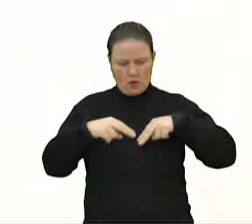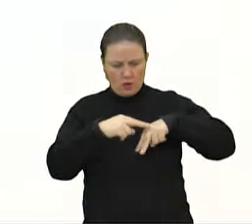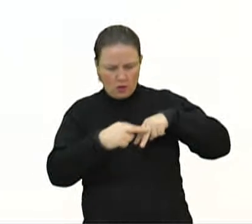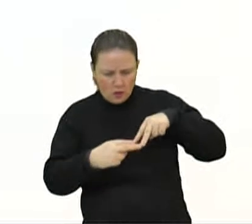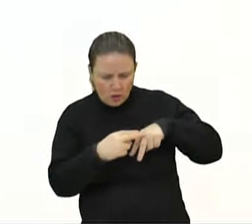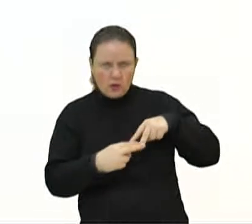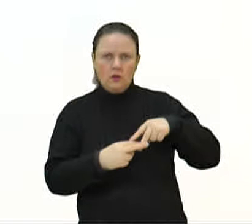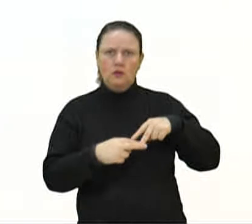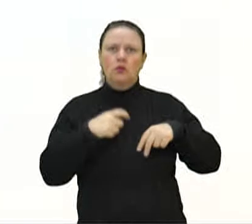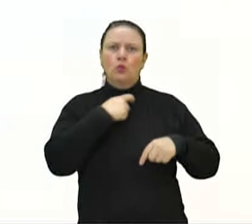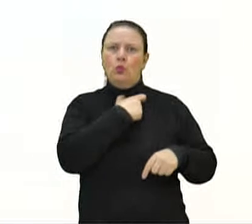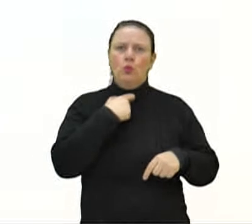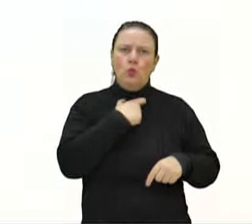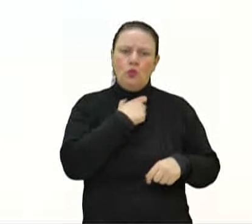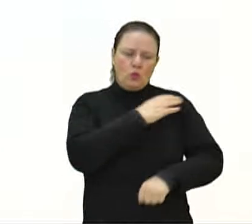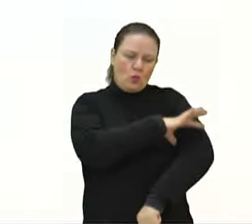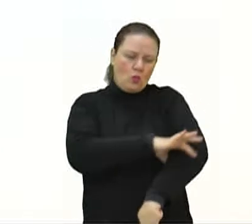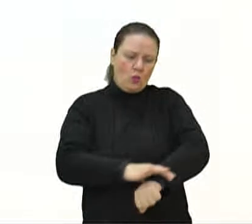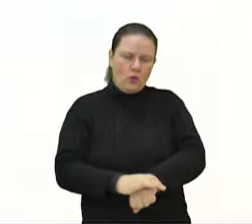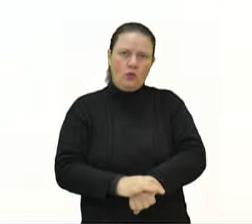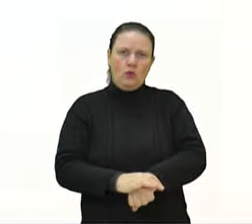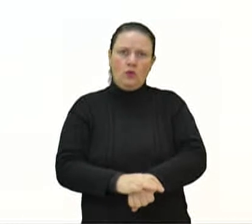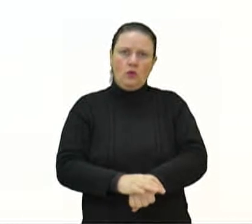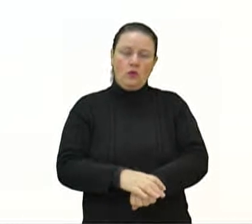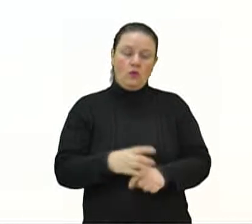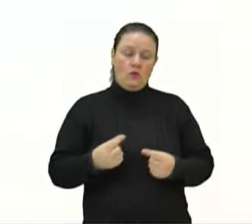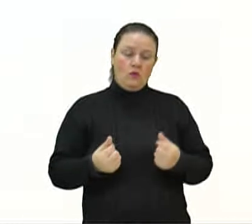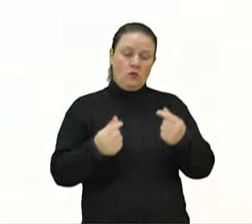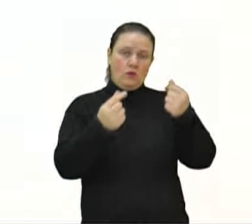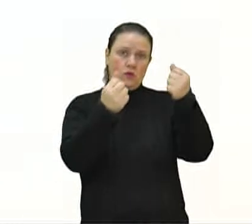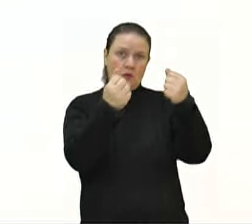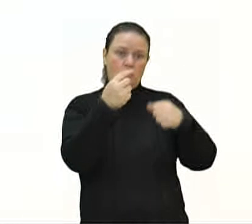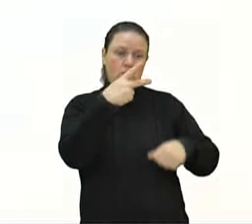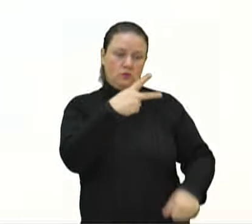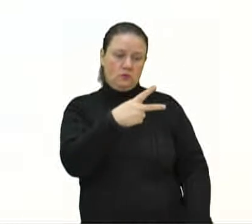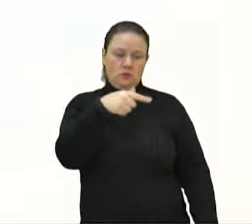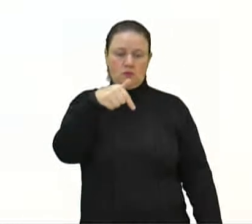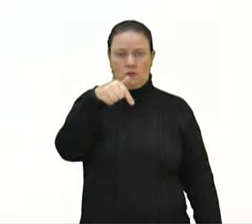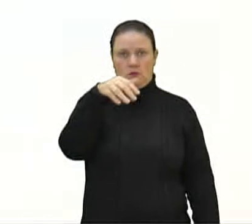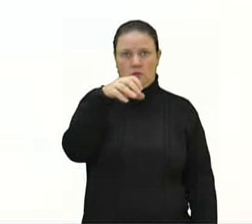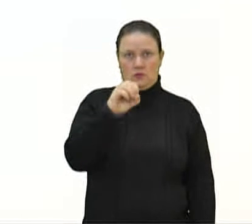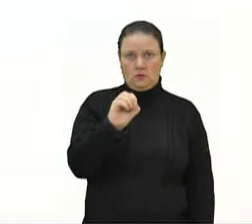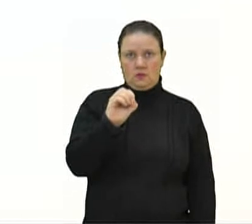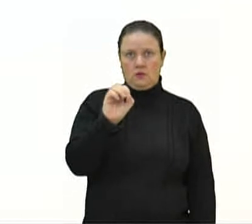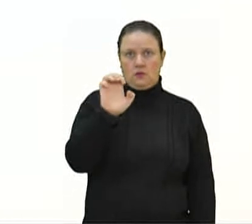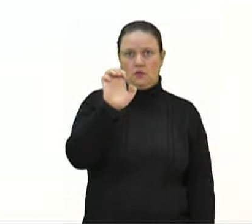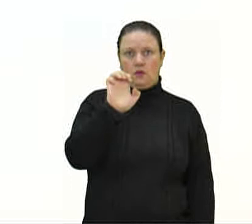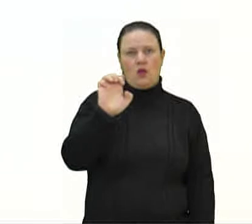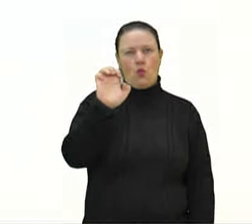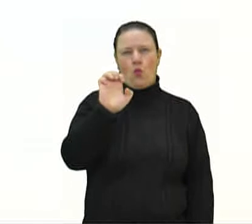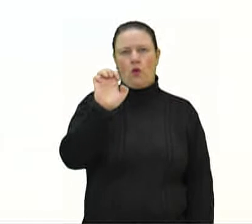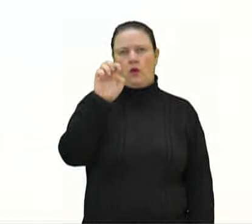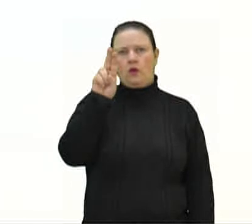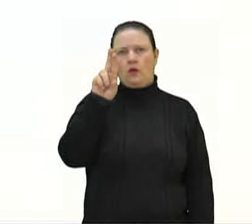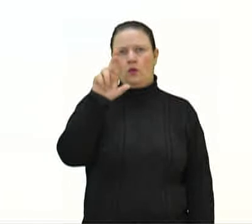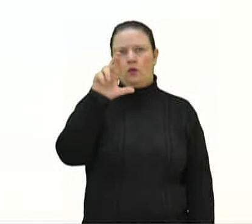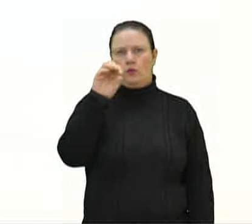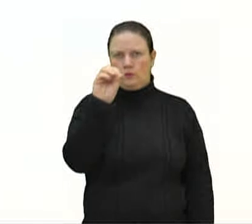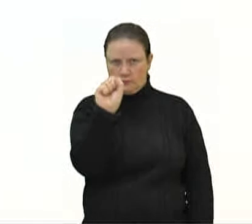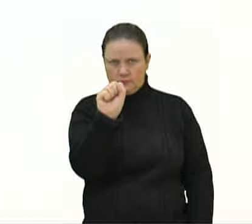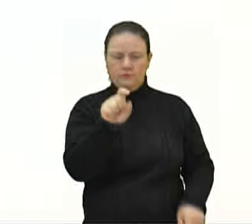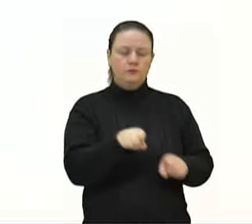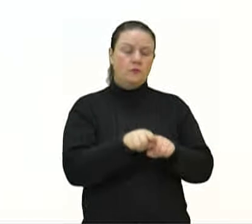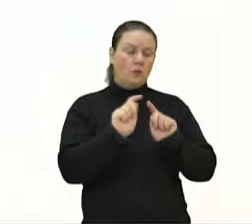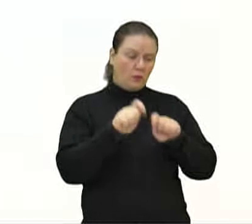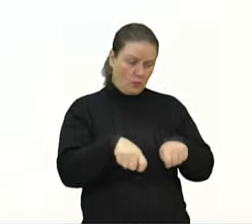blusa y la corbata costarán 270 euros. ¿Puedo pagarlas con tarjeta de crédito? ¿Puede